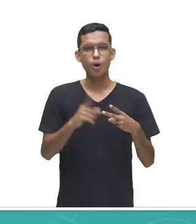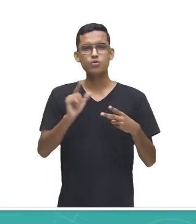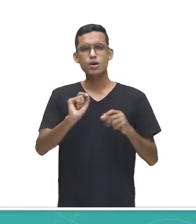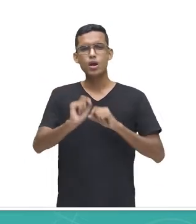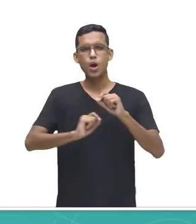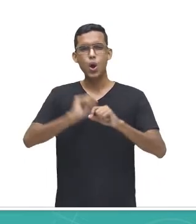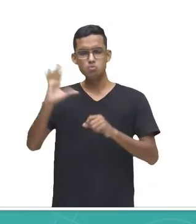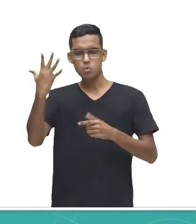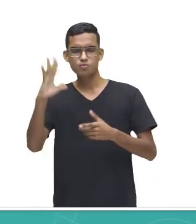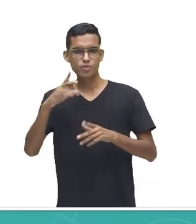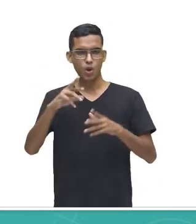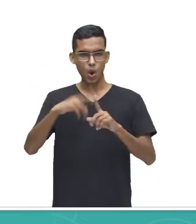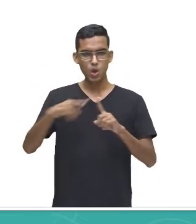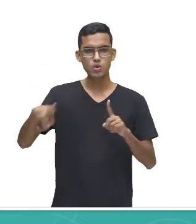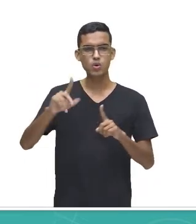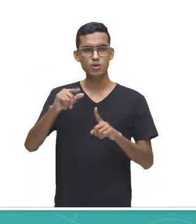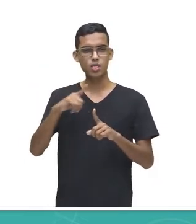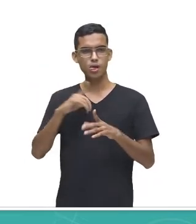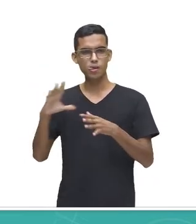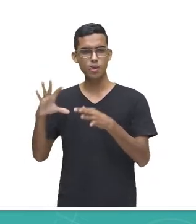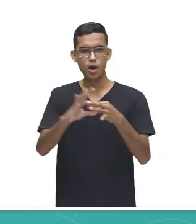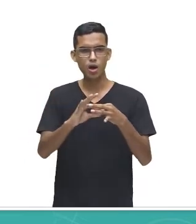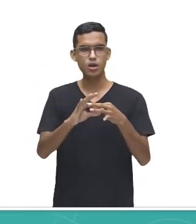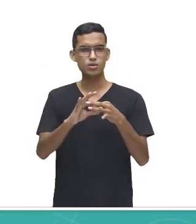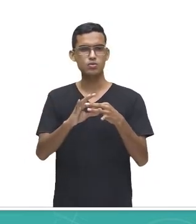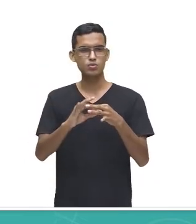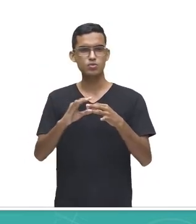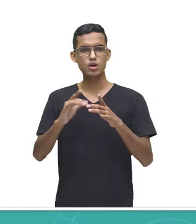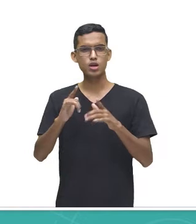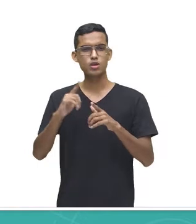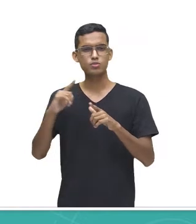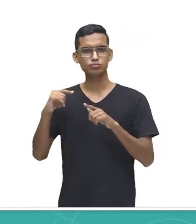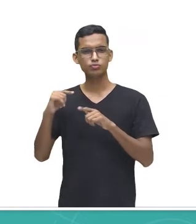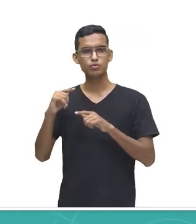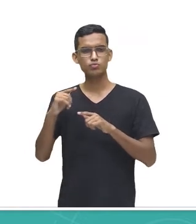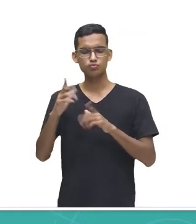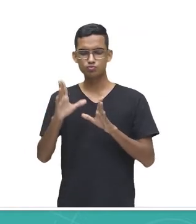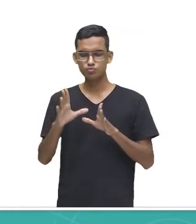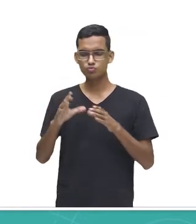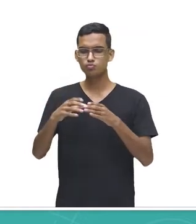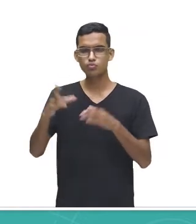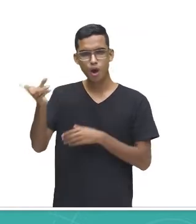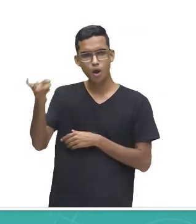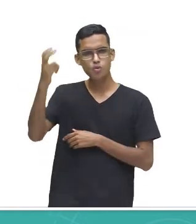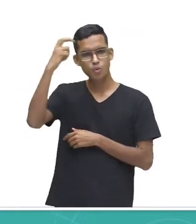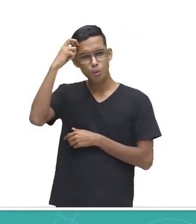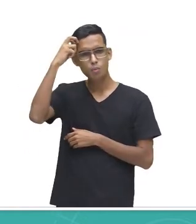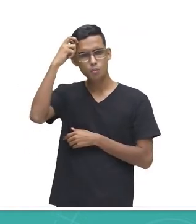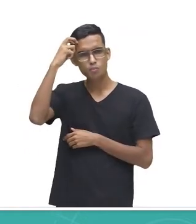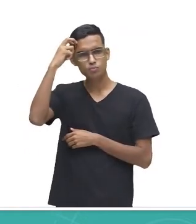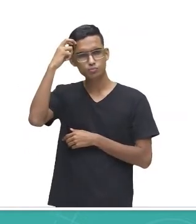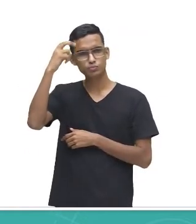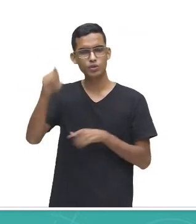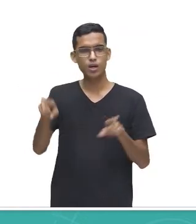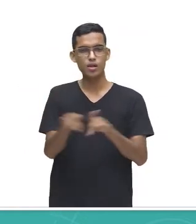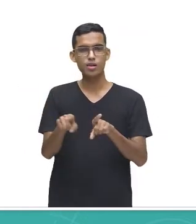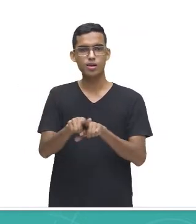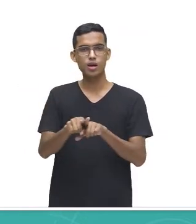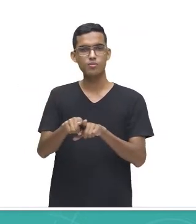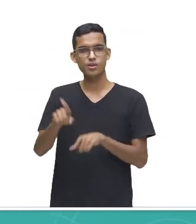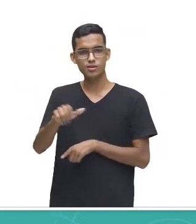E dentro desta cultura e desta tradição, nós temos os líderes religiosos, que